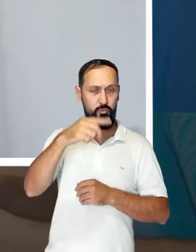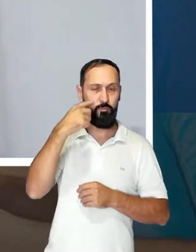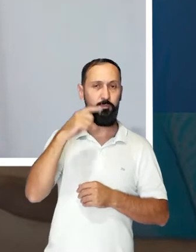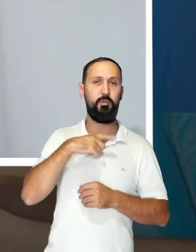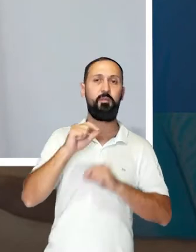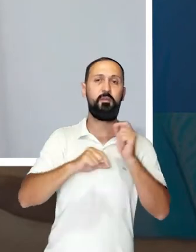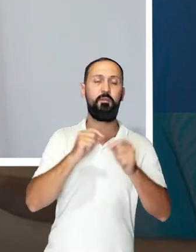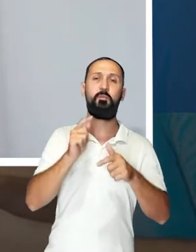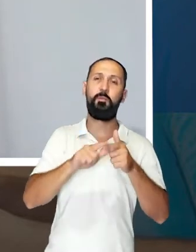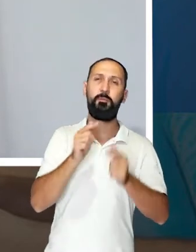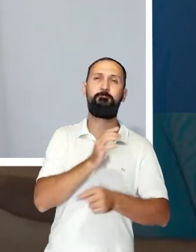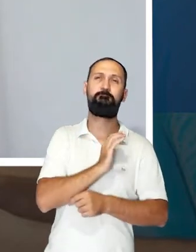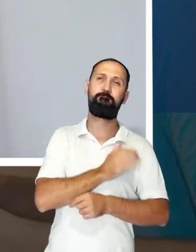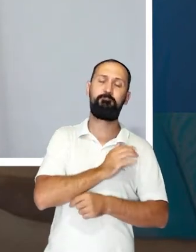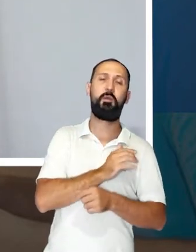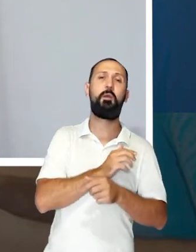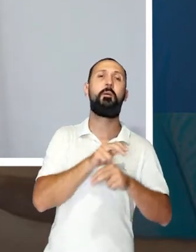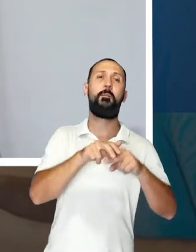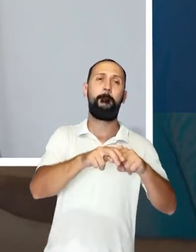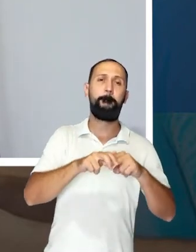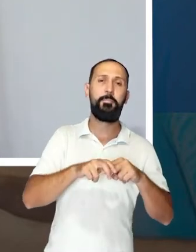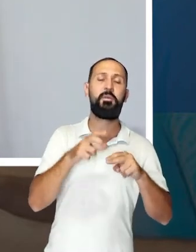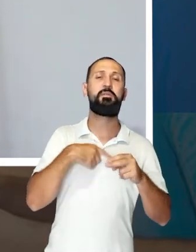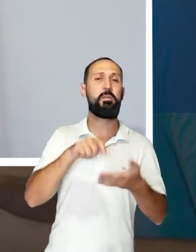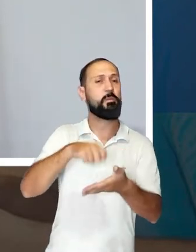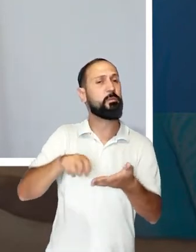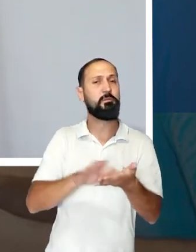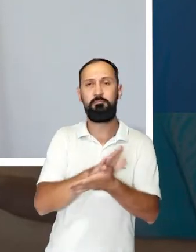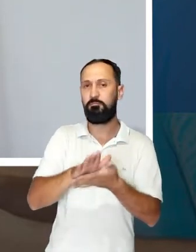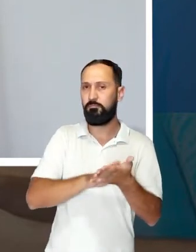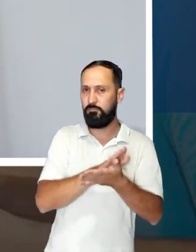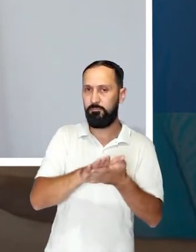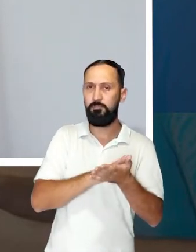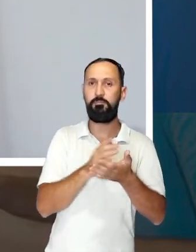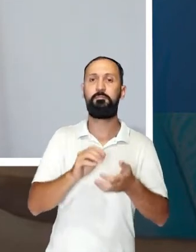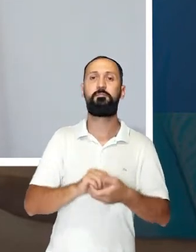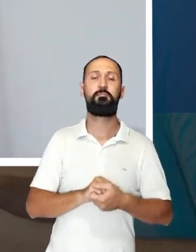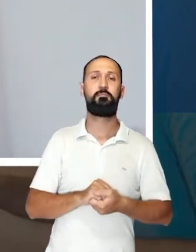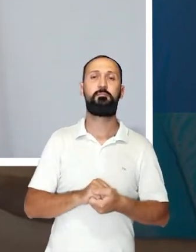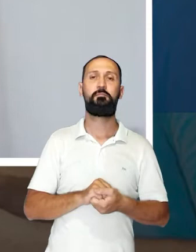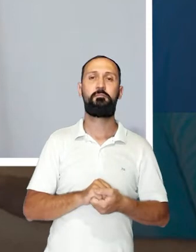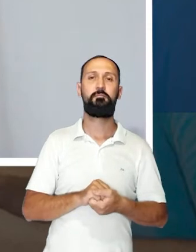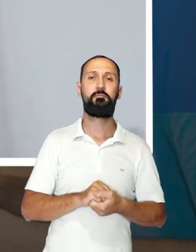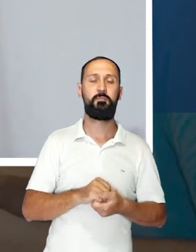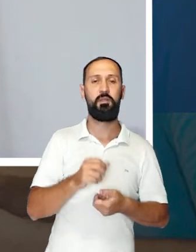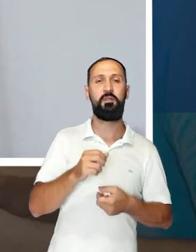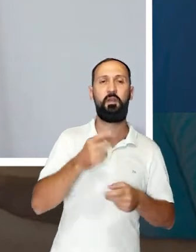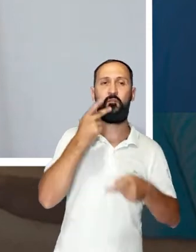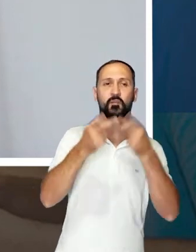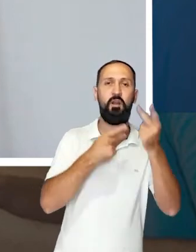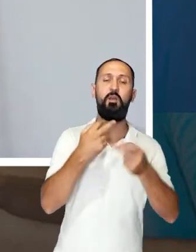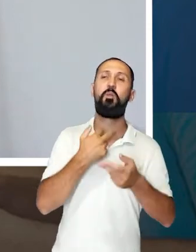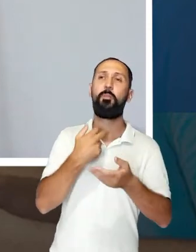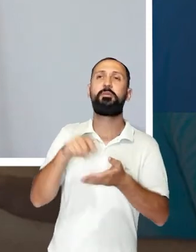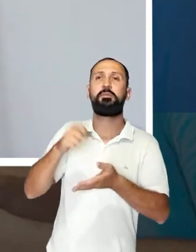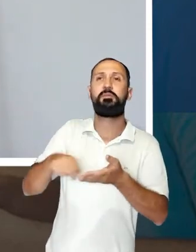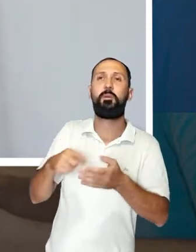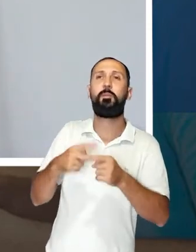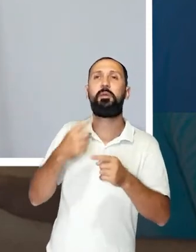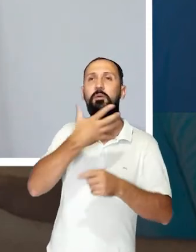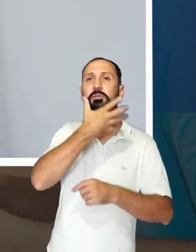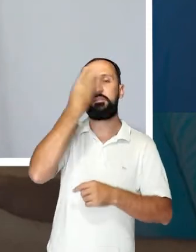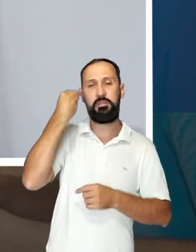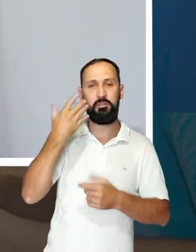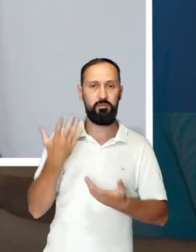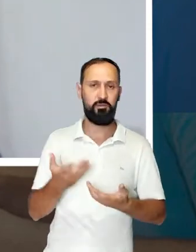Watson sofreu um AVC, e esse é o motivo pelo qual que ele não escreve, né? Ele até fala, né? Eu não posso